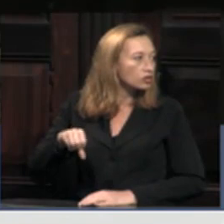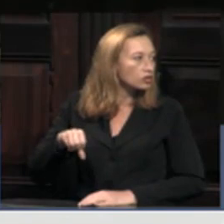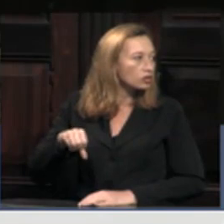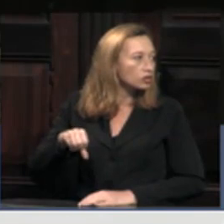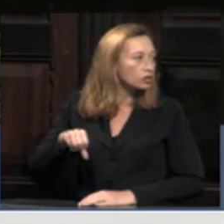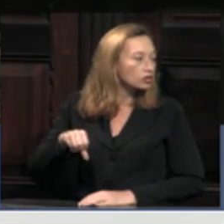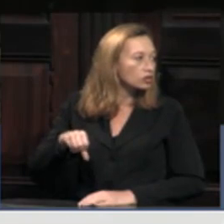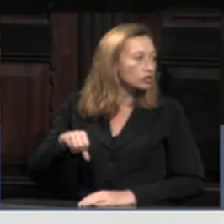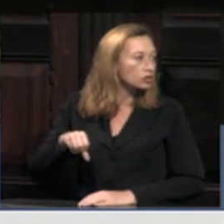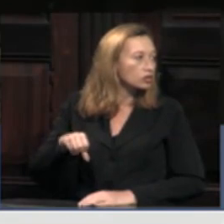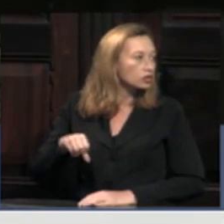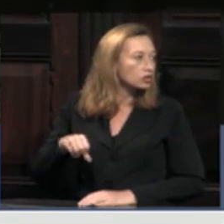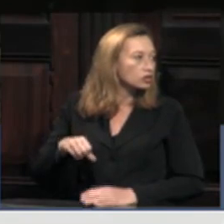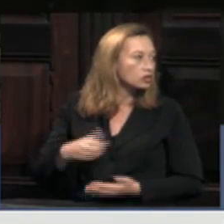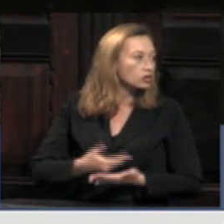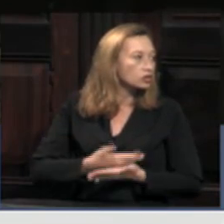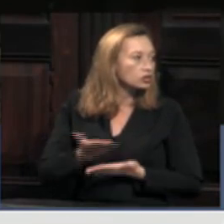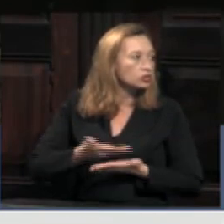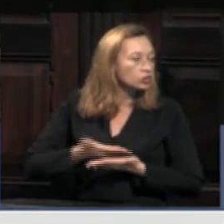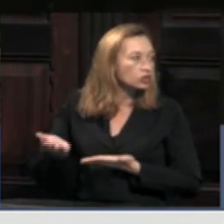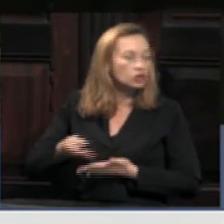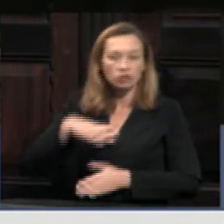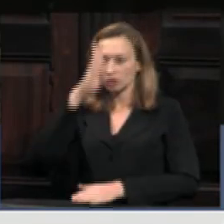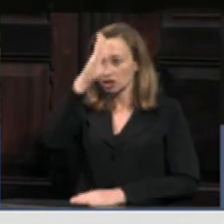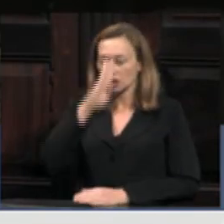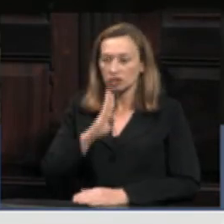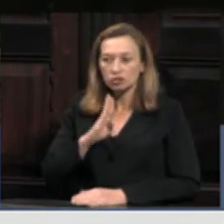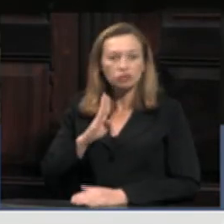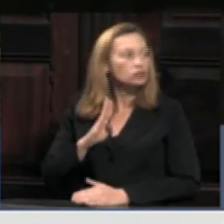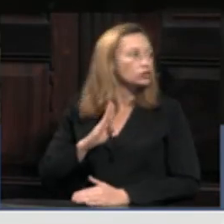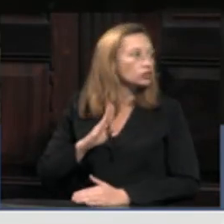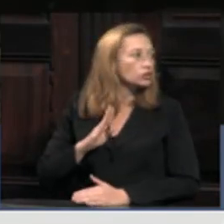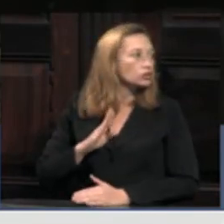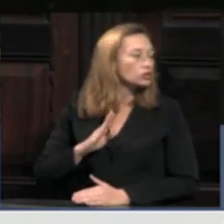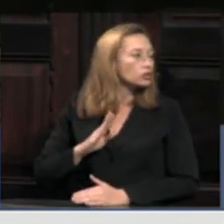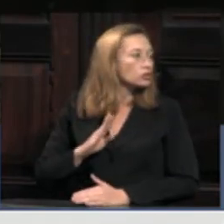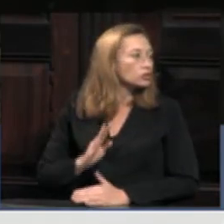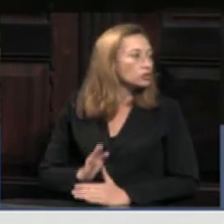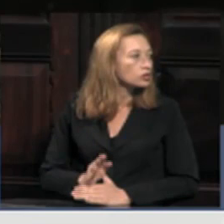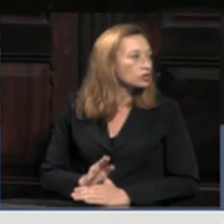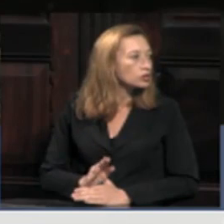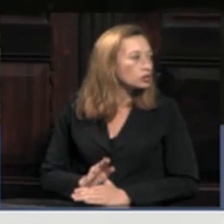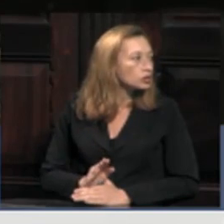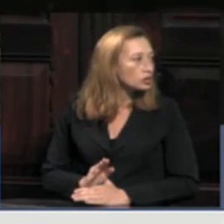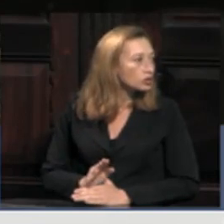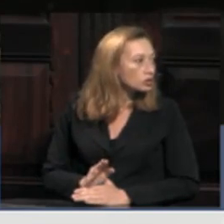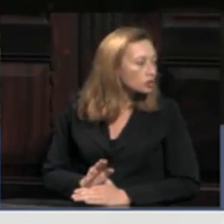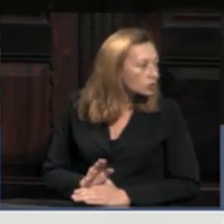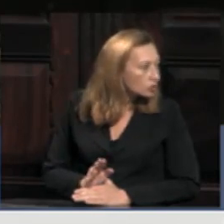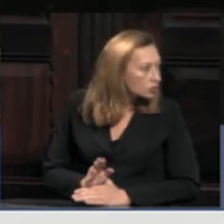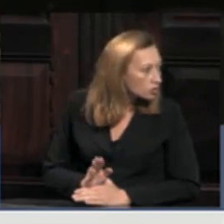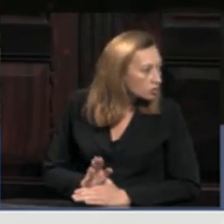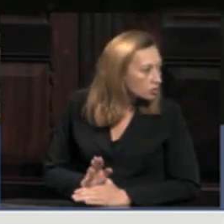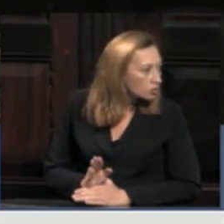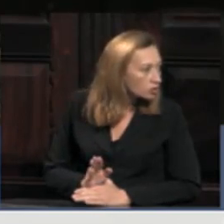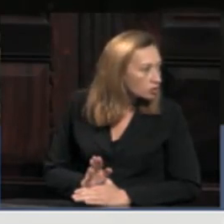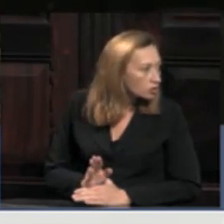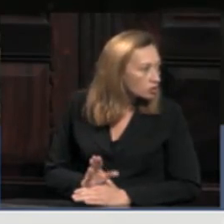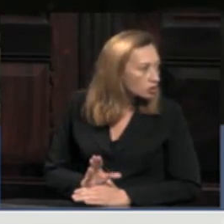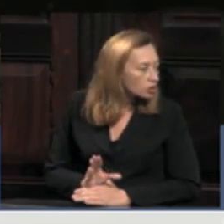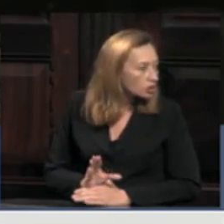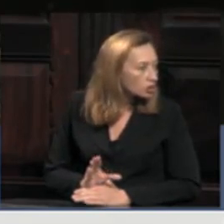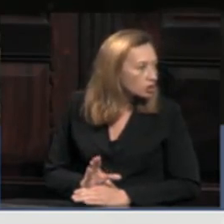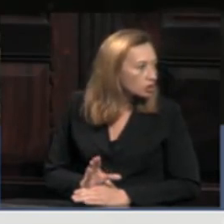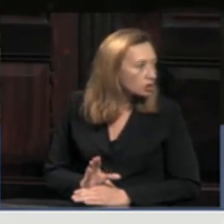dispõe sobre a distribuição gratuita de medicamentos e materiais necessários à sua aplicação e a monitoração da glicemia capilar em portadores de diabetes e